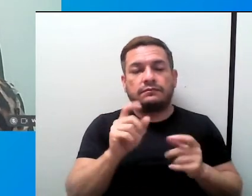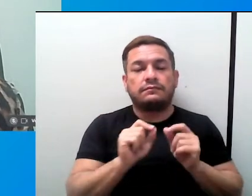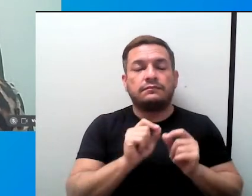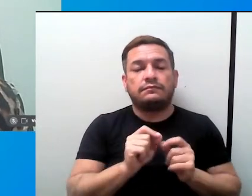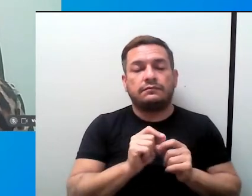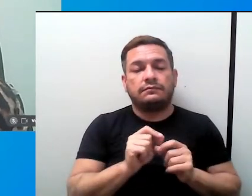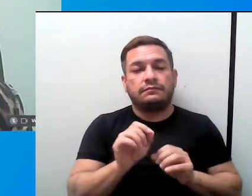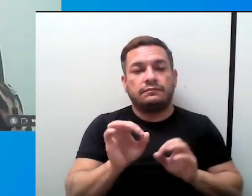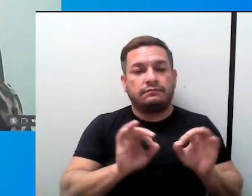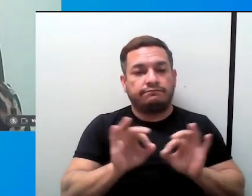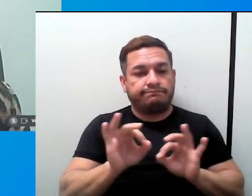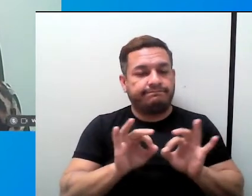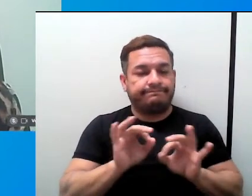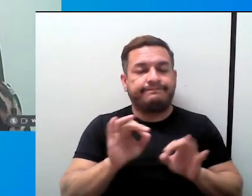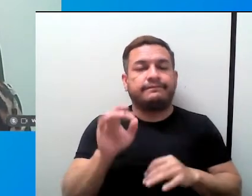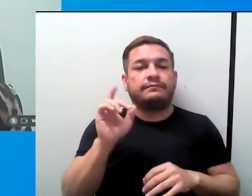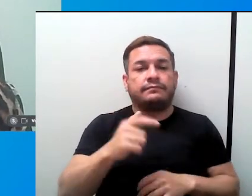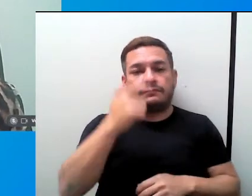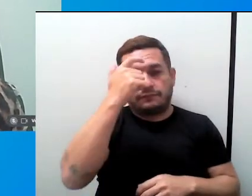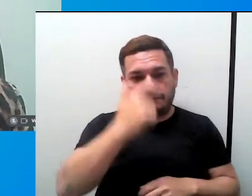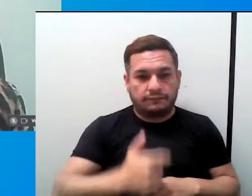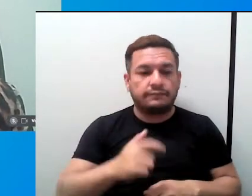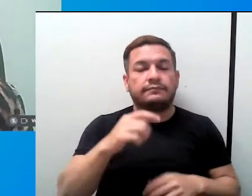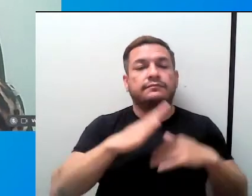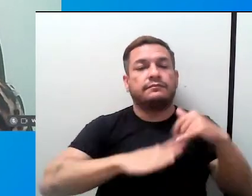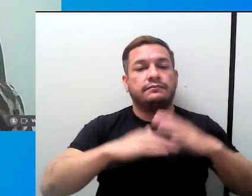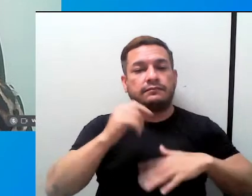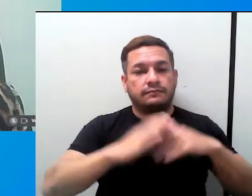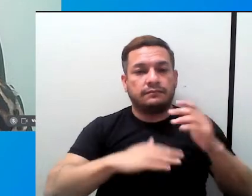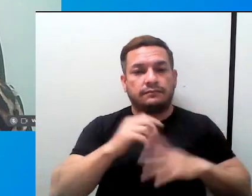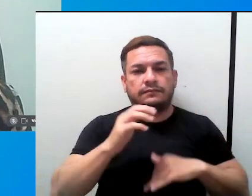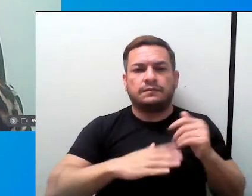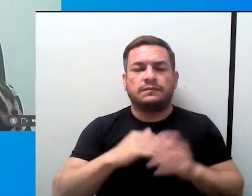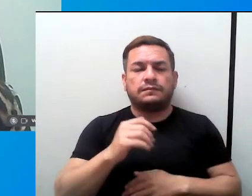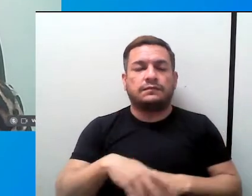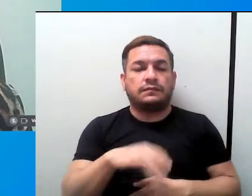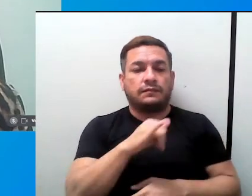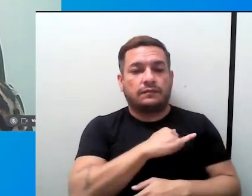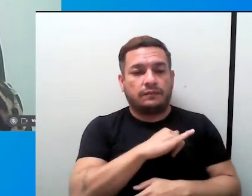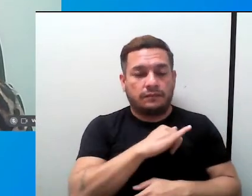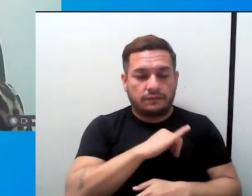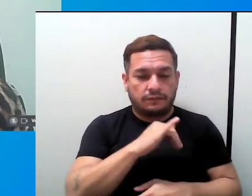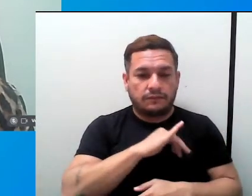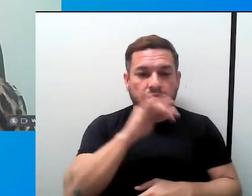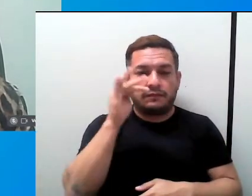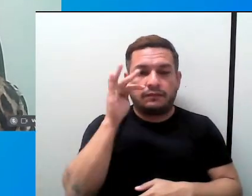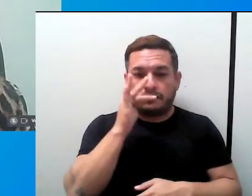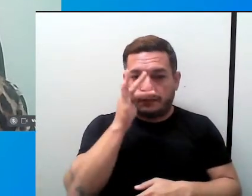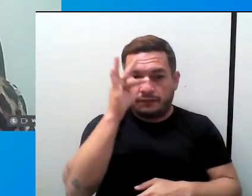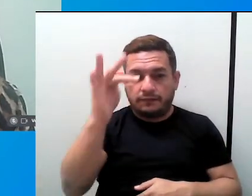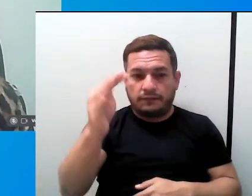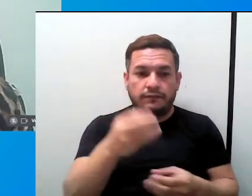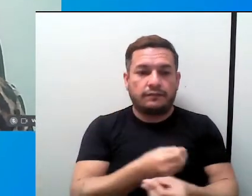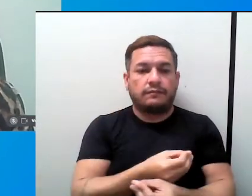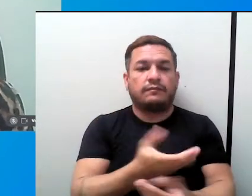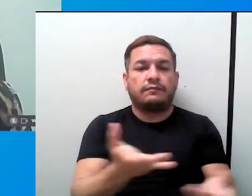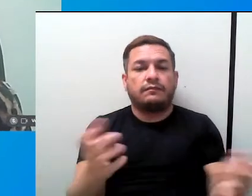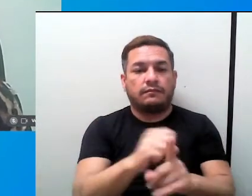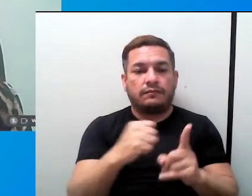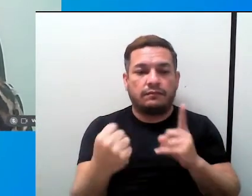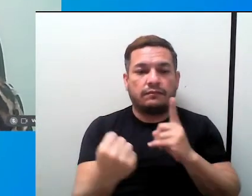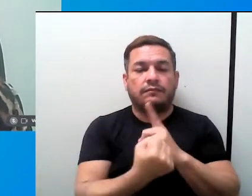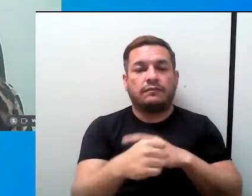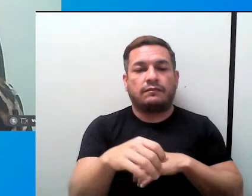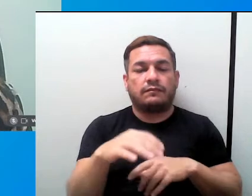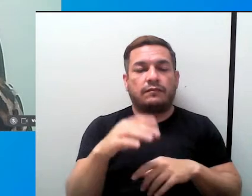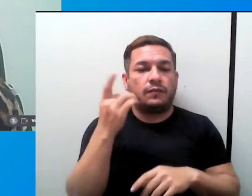faz parte do perfil de profissional que o Instituto Federal do Acre entrega para a sociedade no dia da colação de